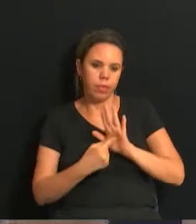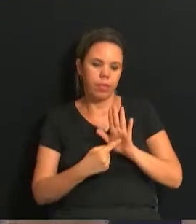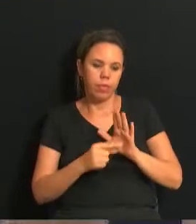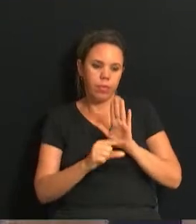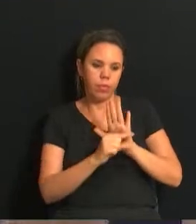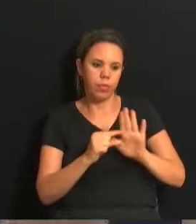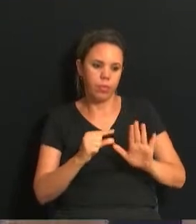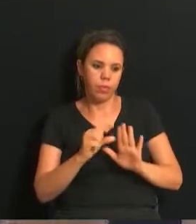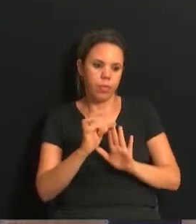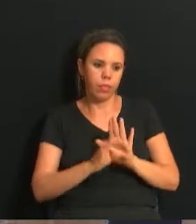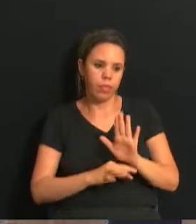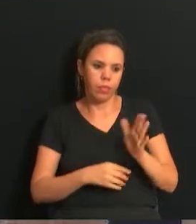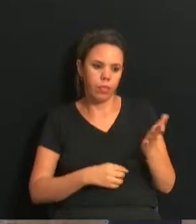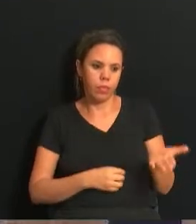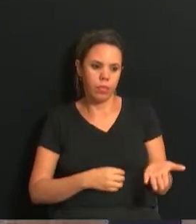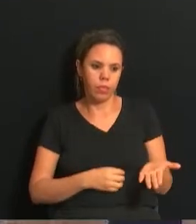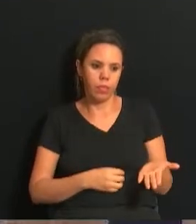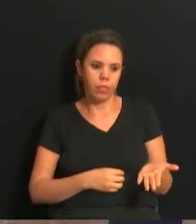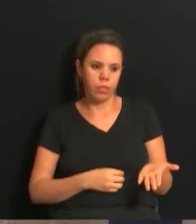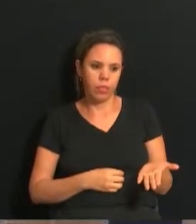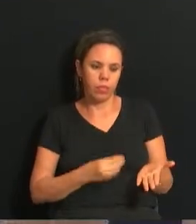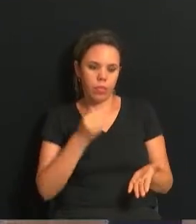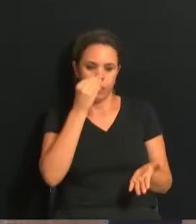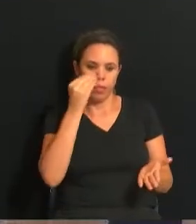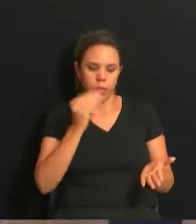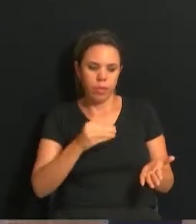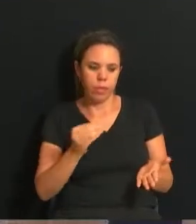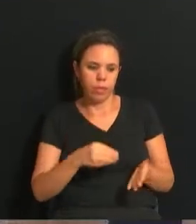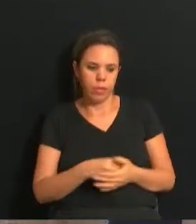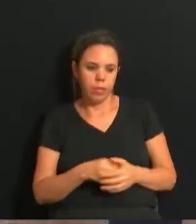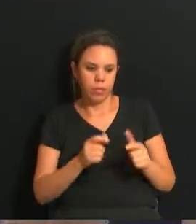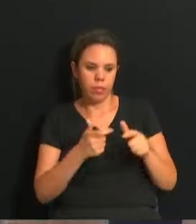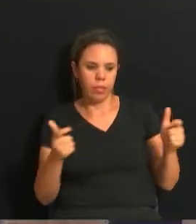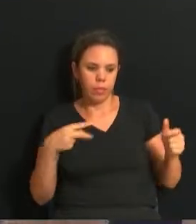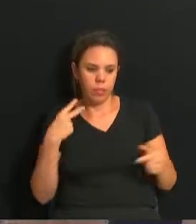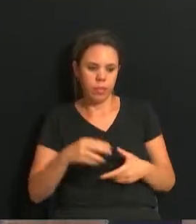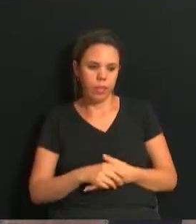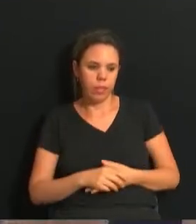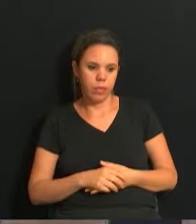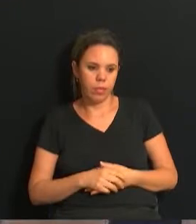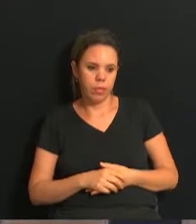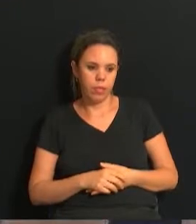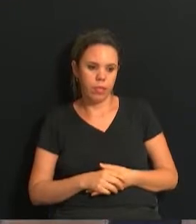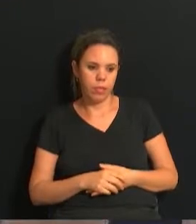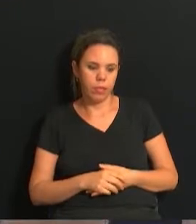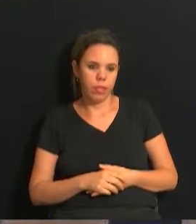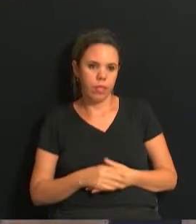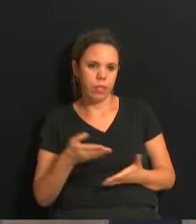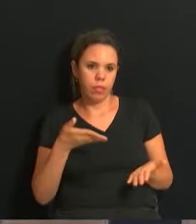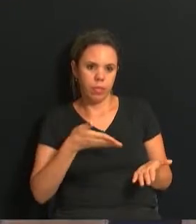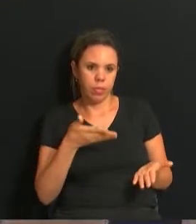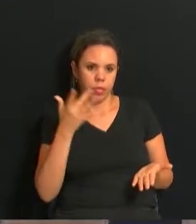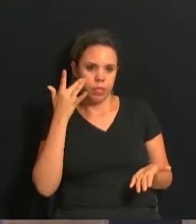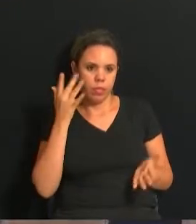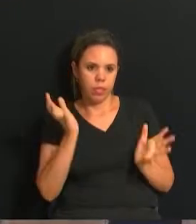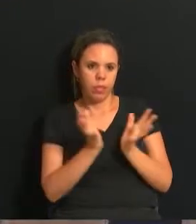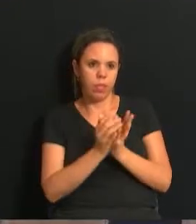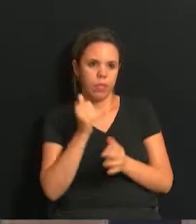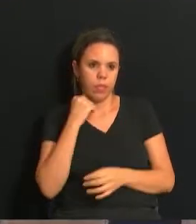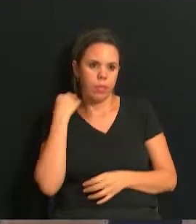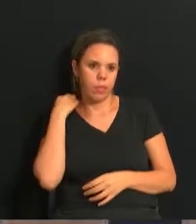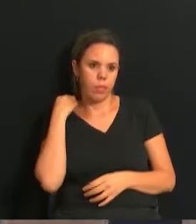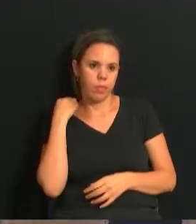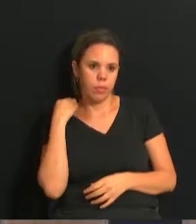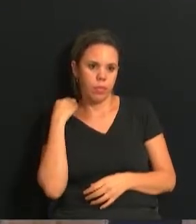nesse sentido, e as emendas foram rejeitadas pela maioria dos vereadores. Então, também aqui, acho que a Comissão da Mulher precisa ter uma posição